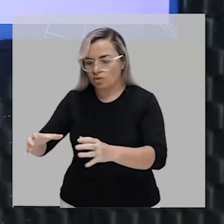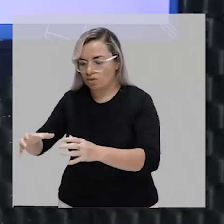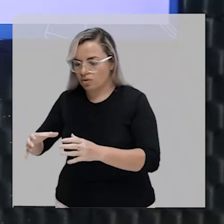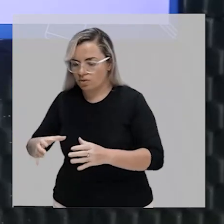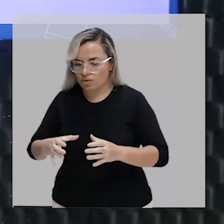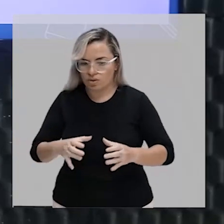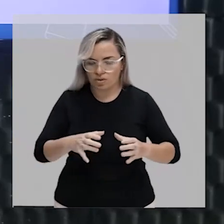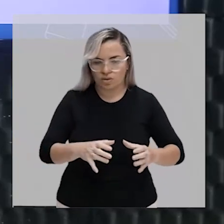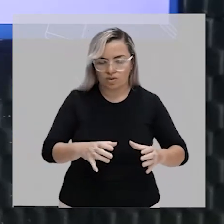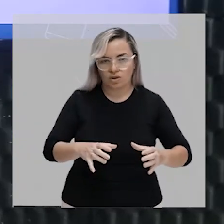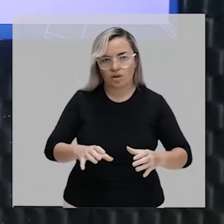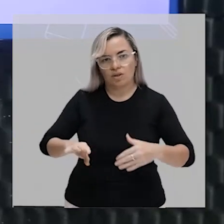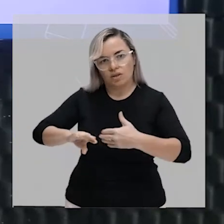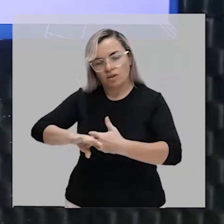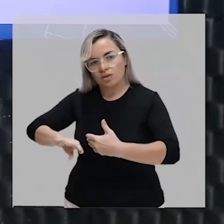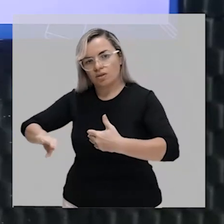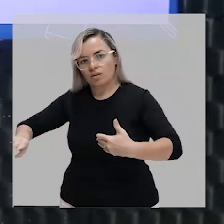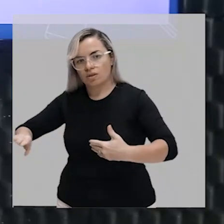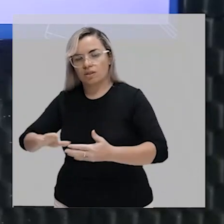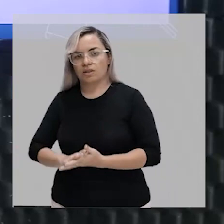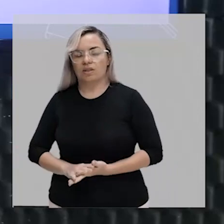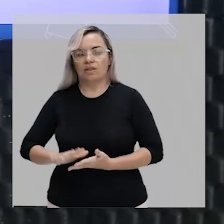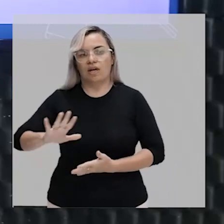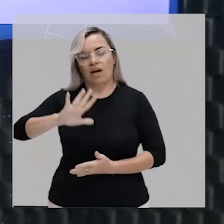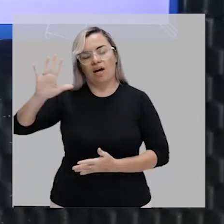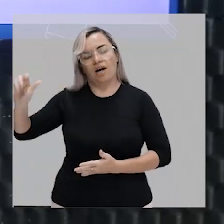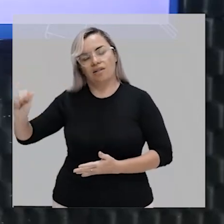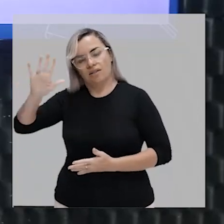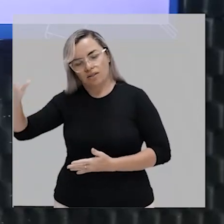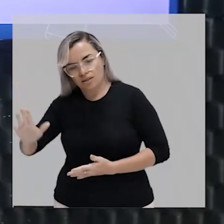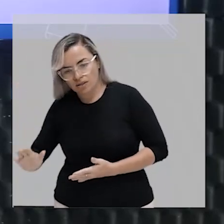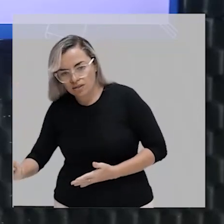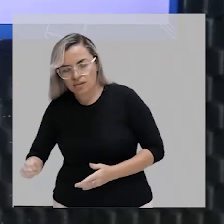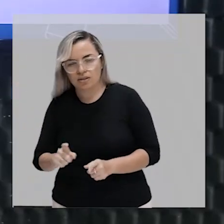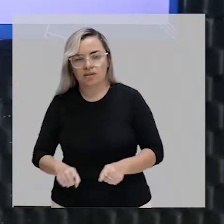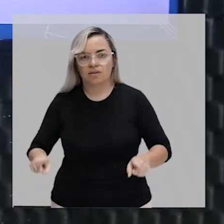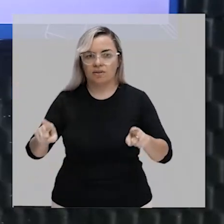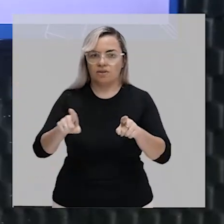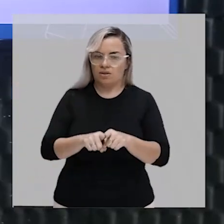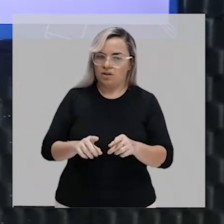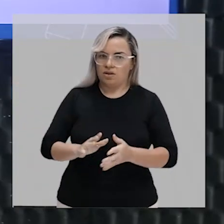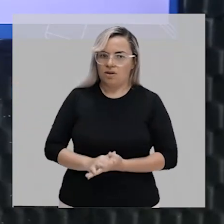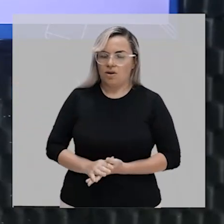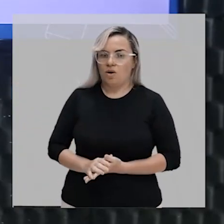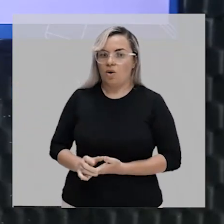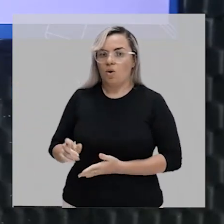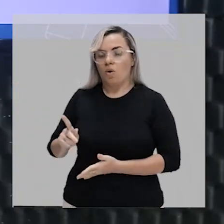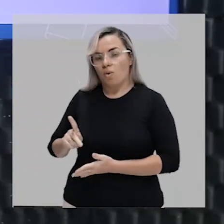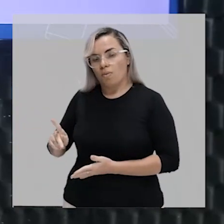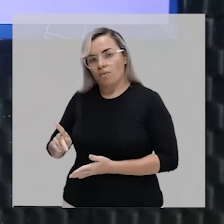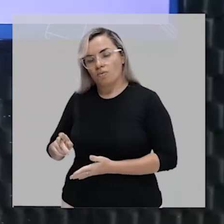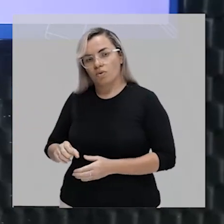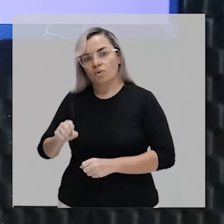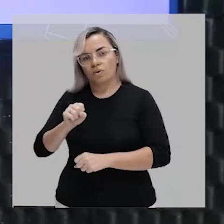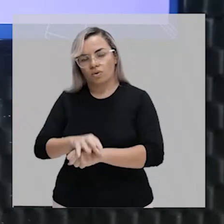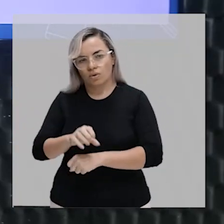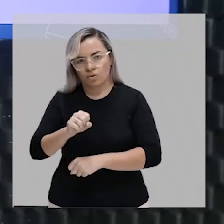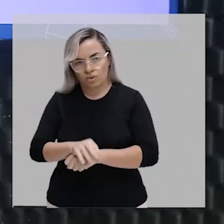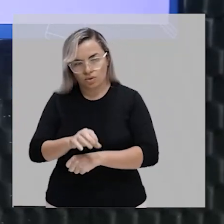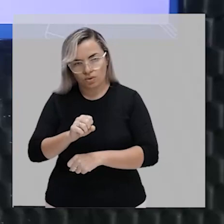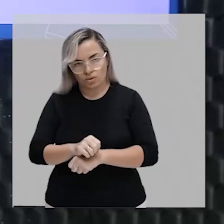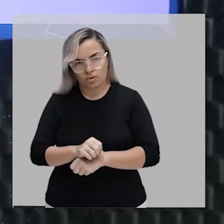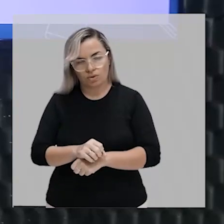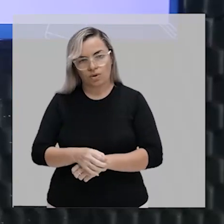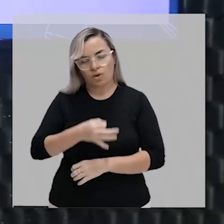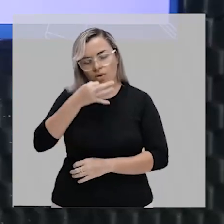da África e da Ásia. Eu sempre sugiro para os alunos, antes de